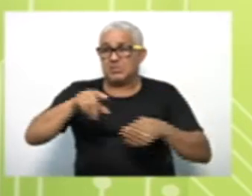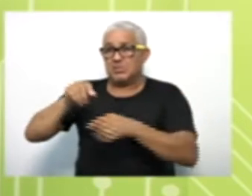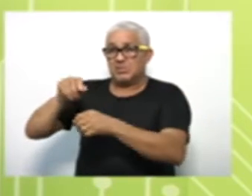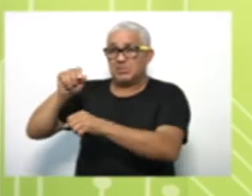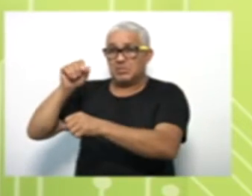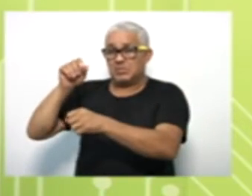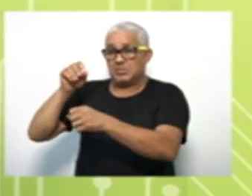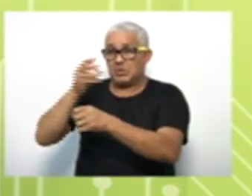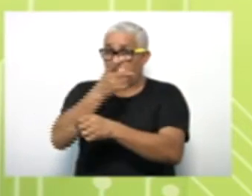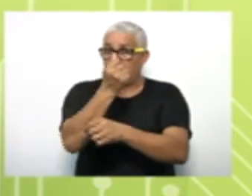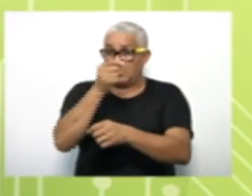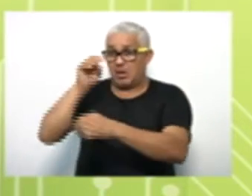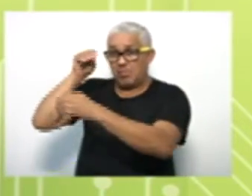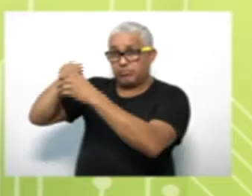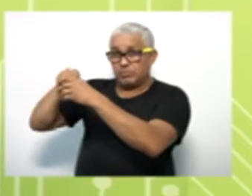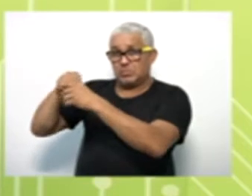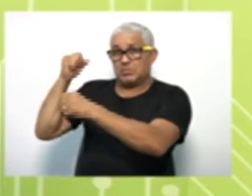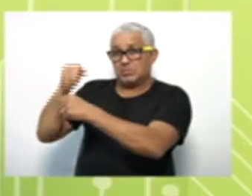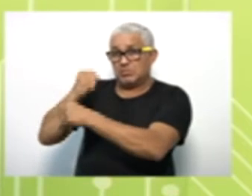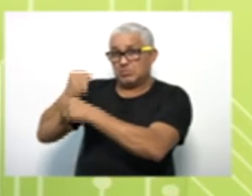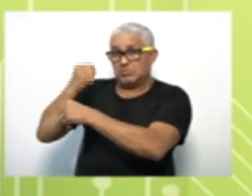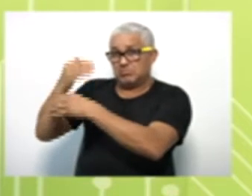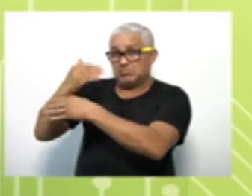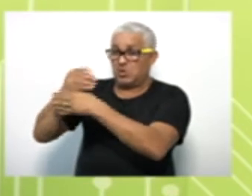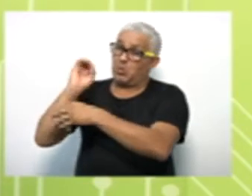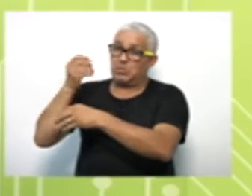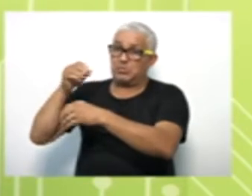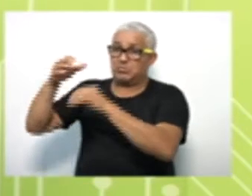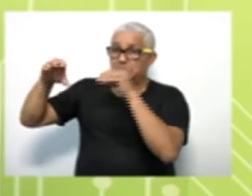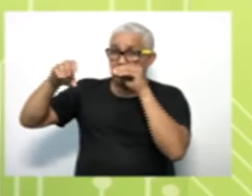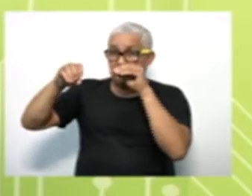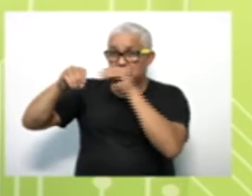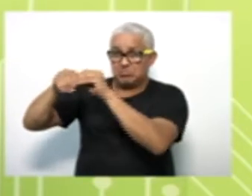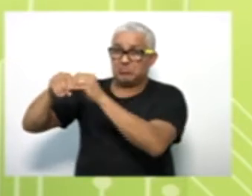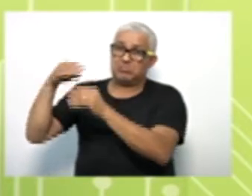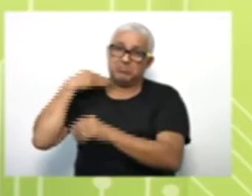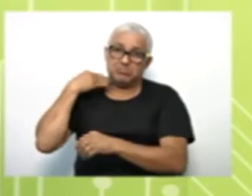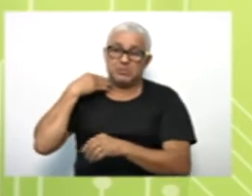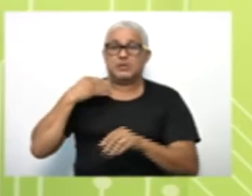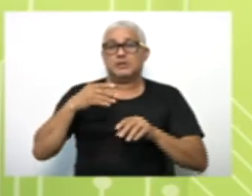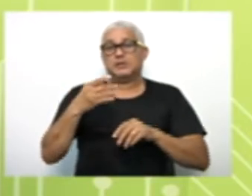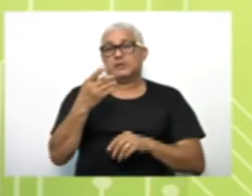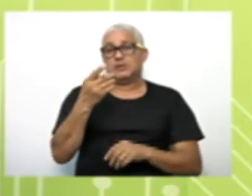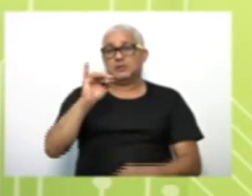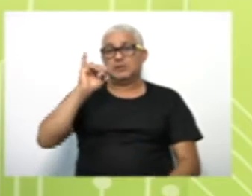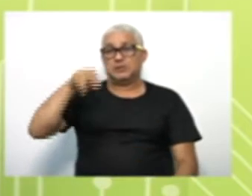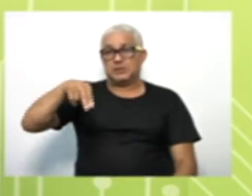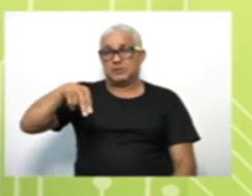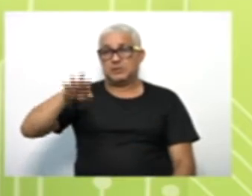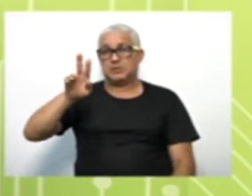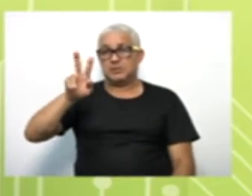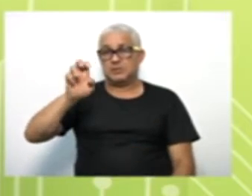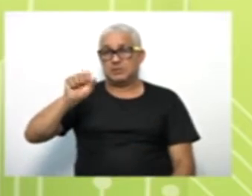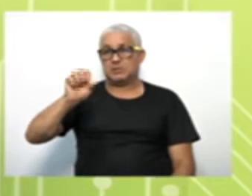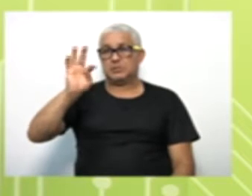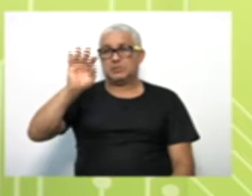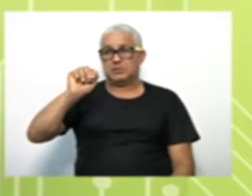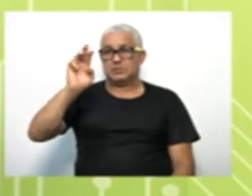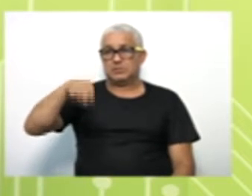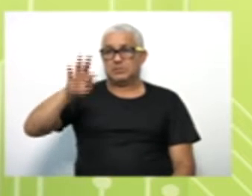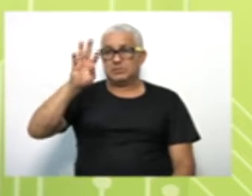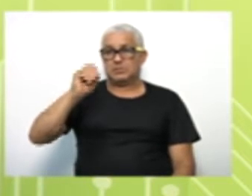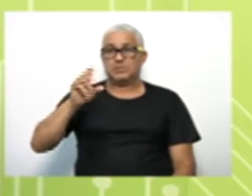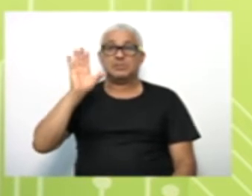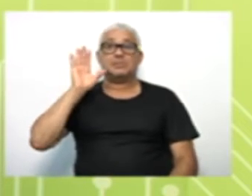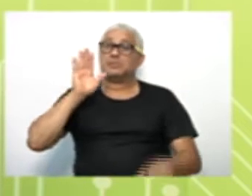esse determinado dinheiro e fazer aplicação em um determinado fundo. Então, o investimento, ele depende do contexto, ele depende da hora, ele